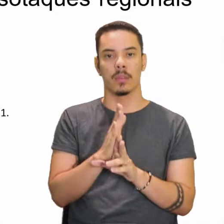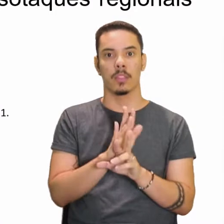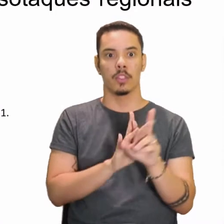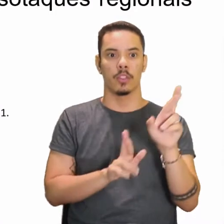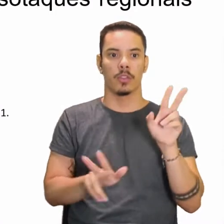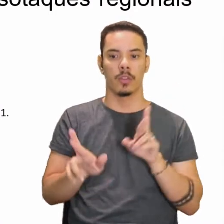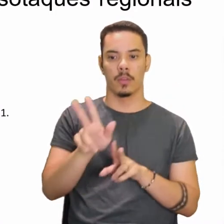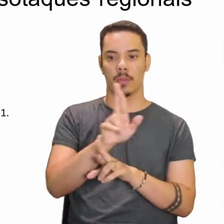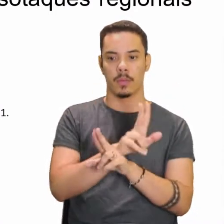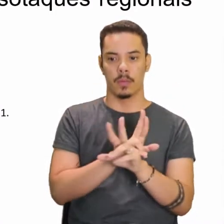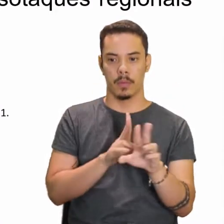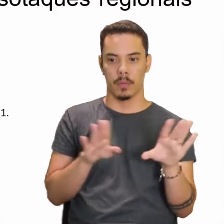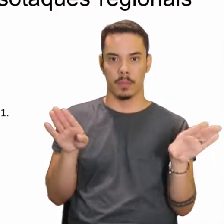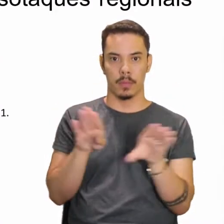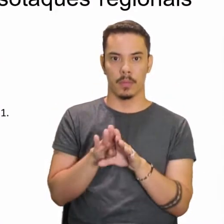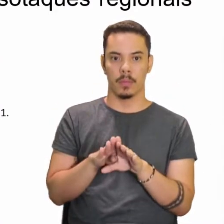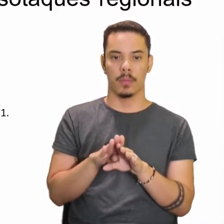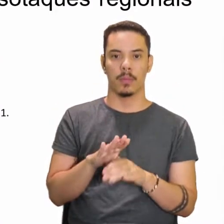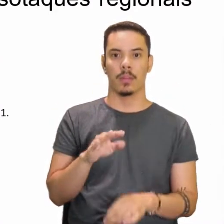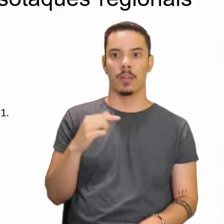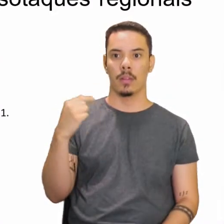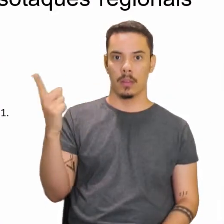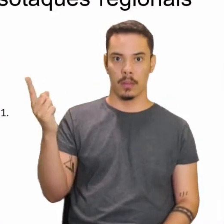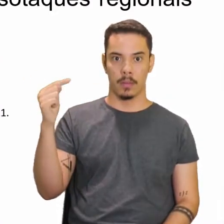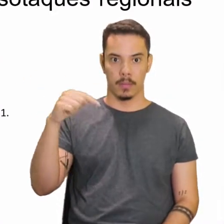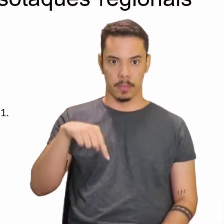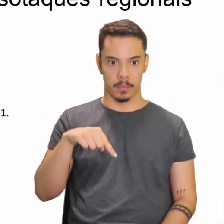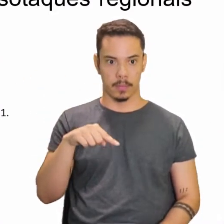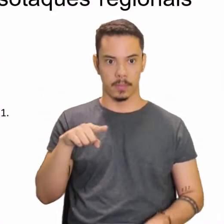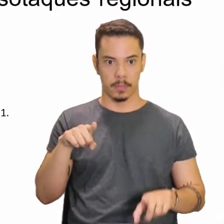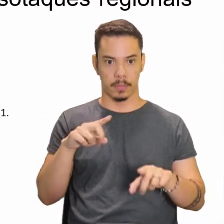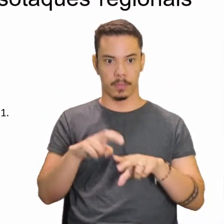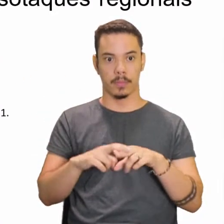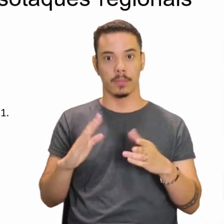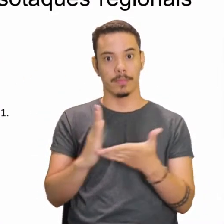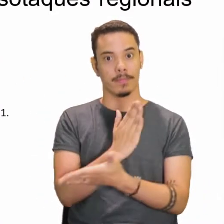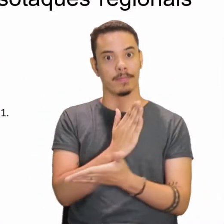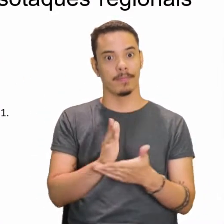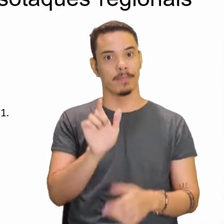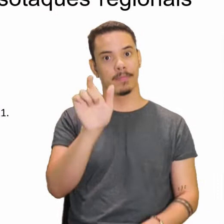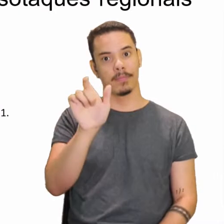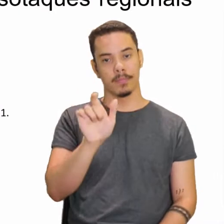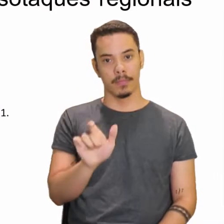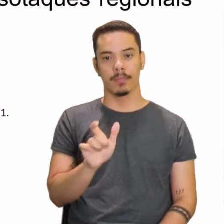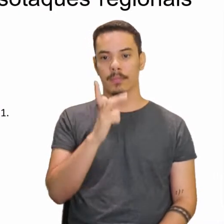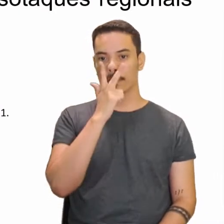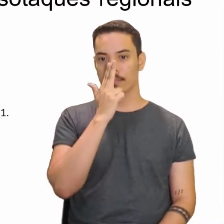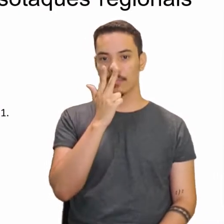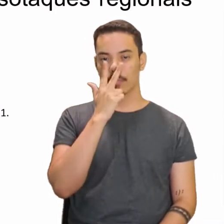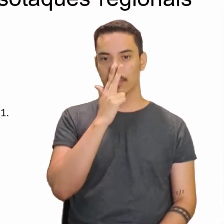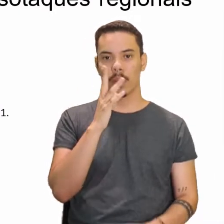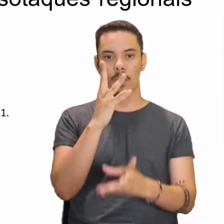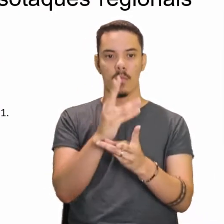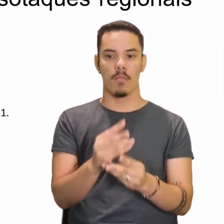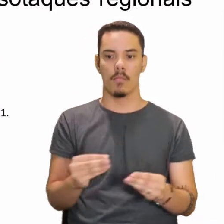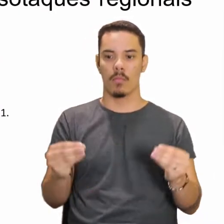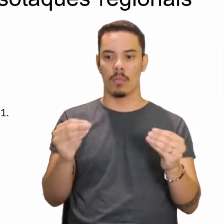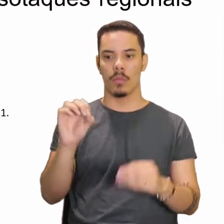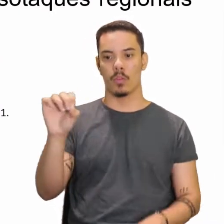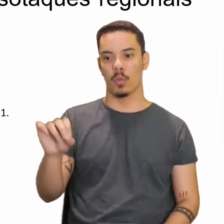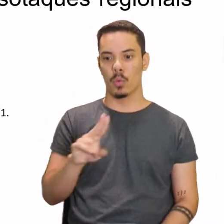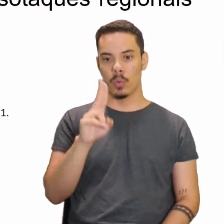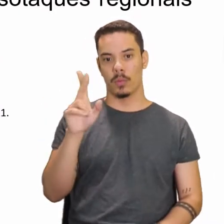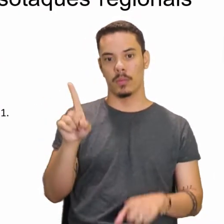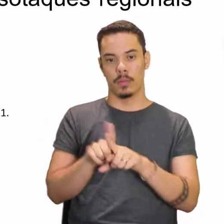diversas, tanto lá quanto cá, algumas palavras aparecem, desaparecem ou